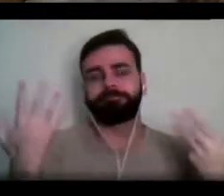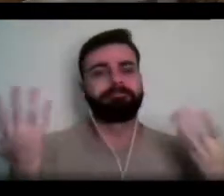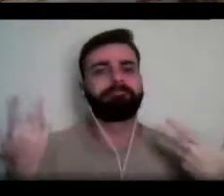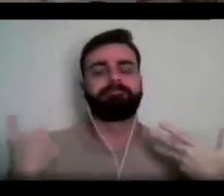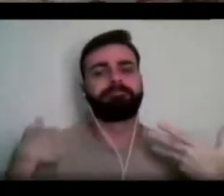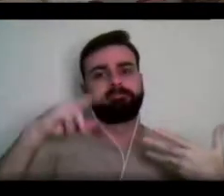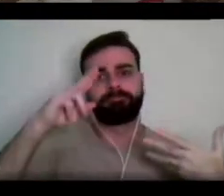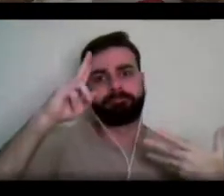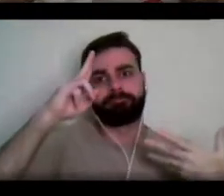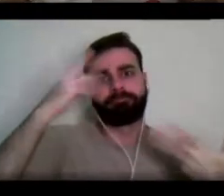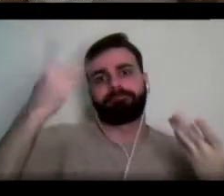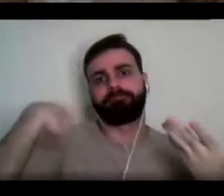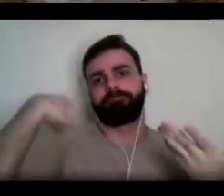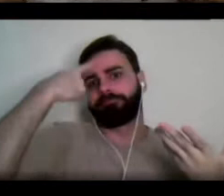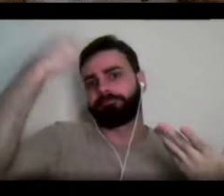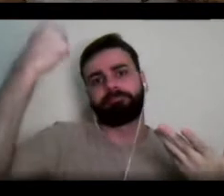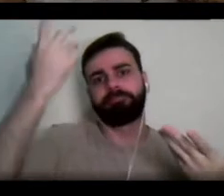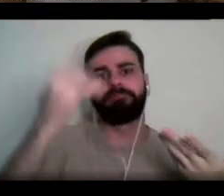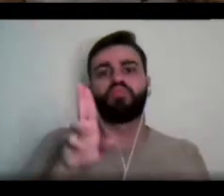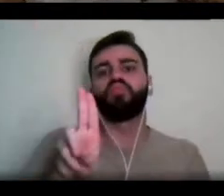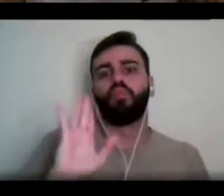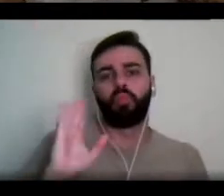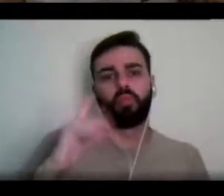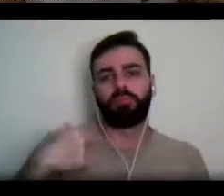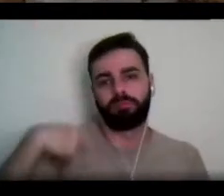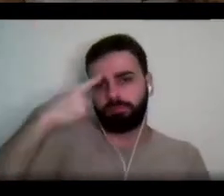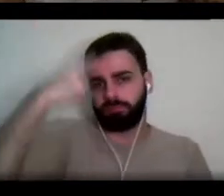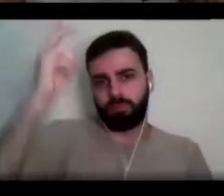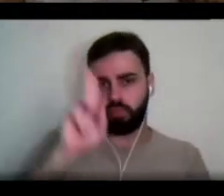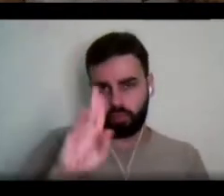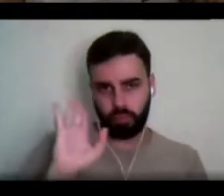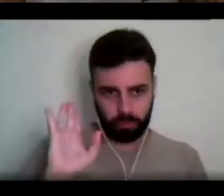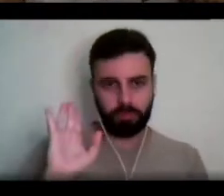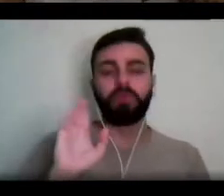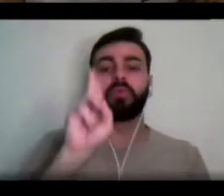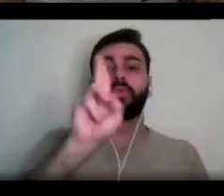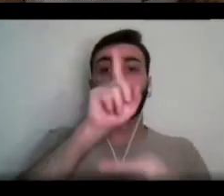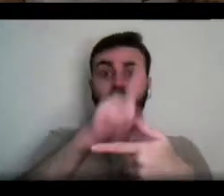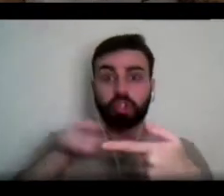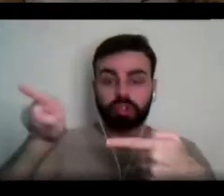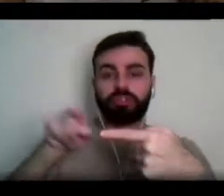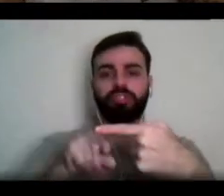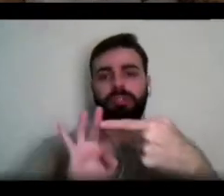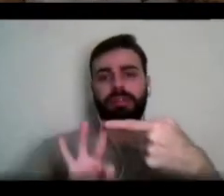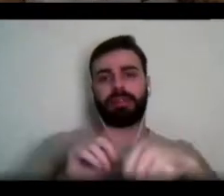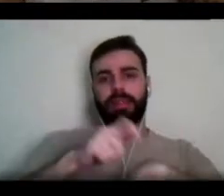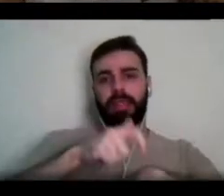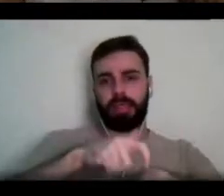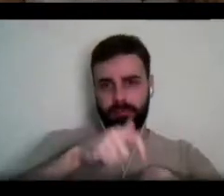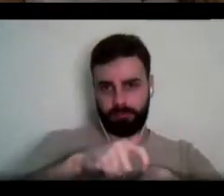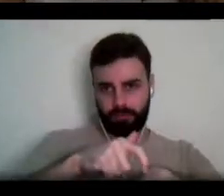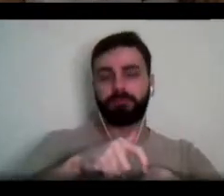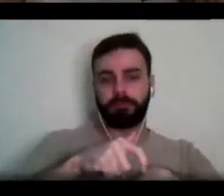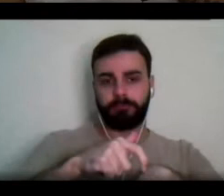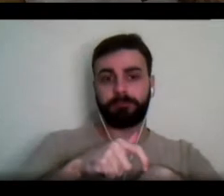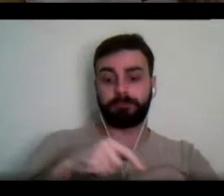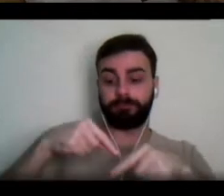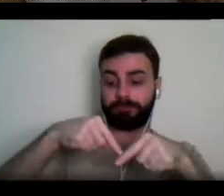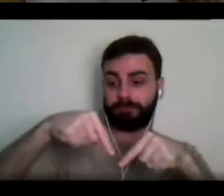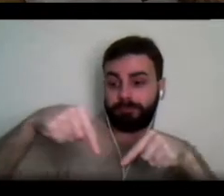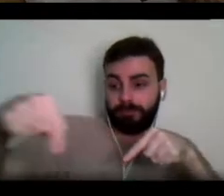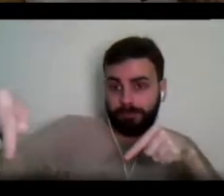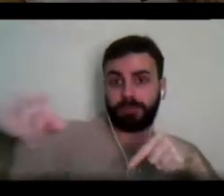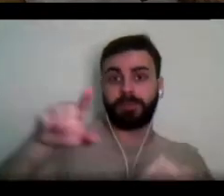percurso total, né, que eu vou chamar, sei lá, de U, e dividir